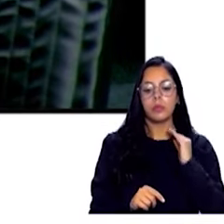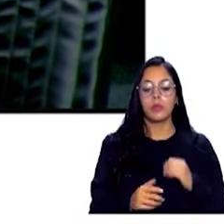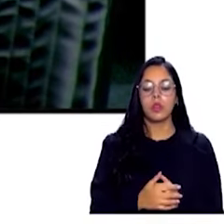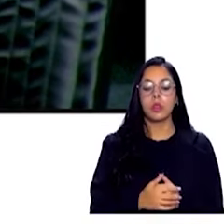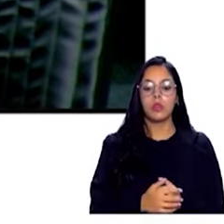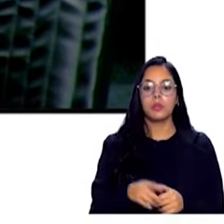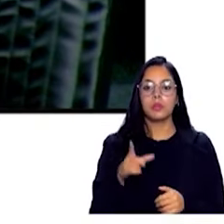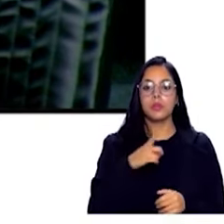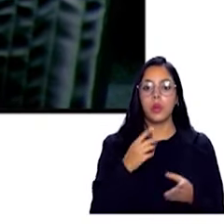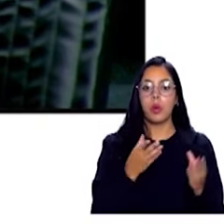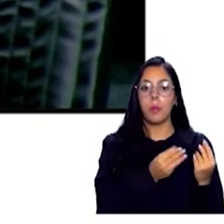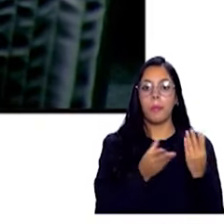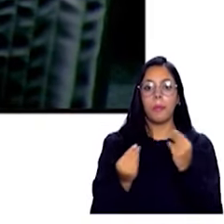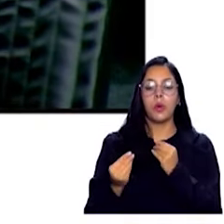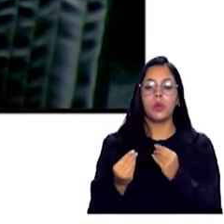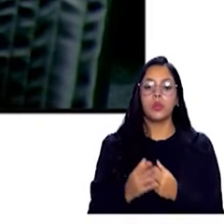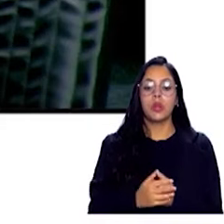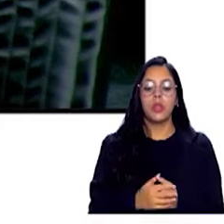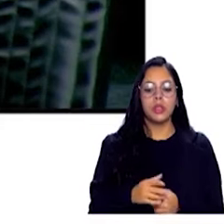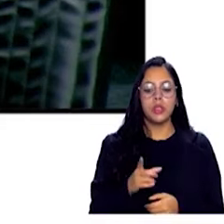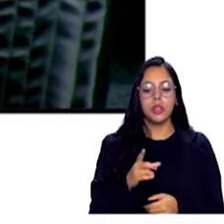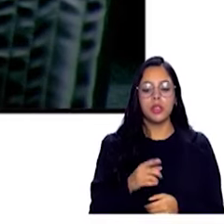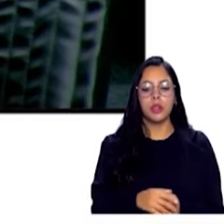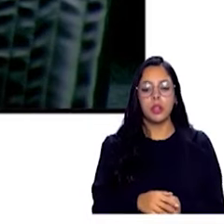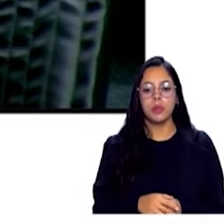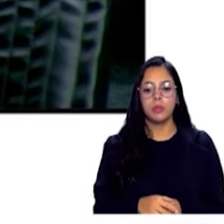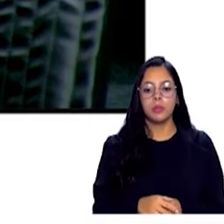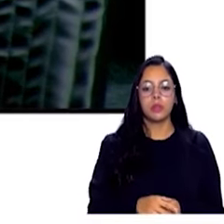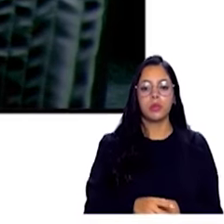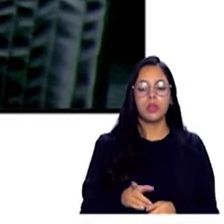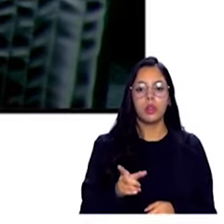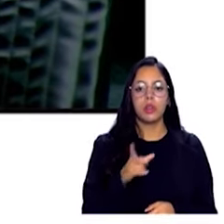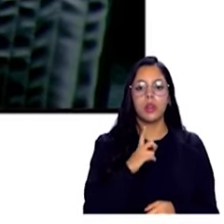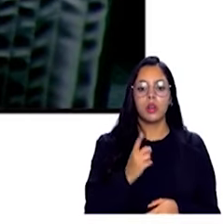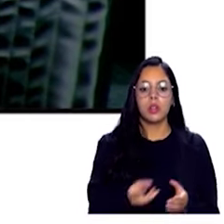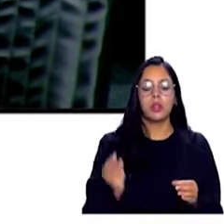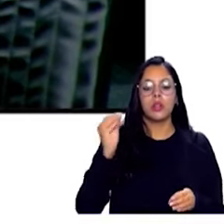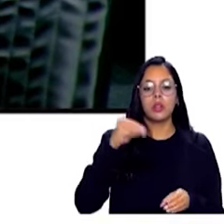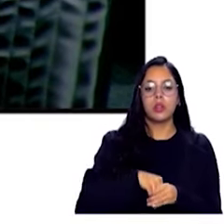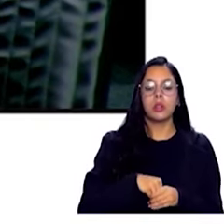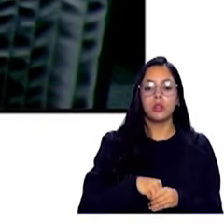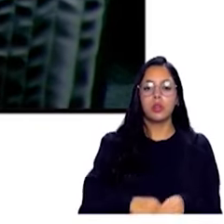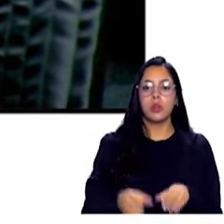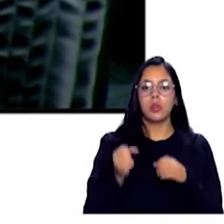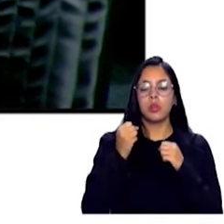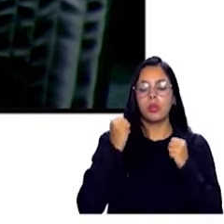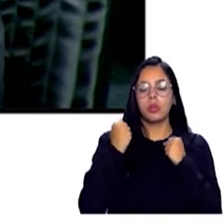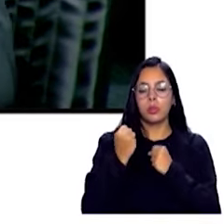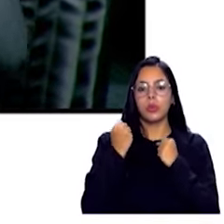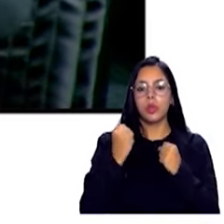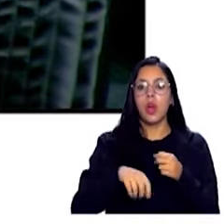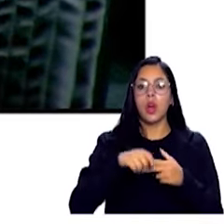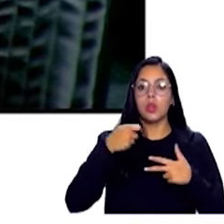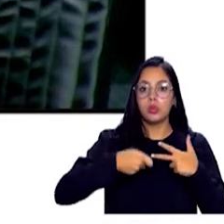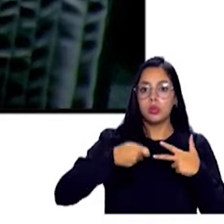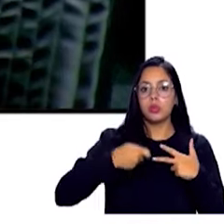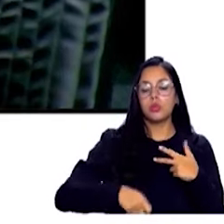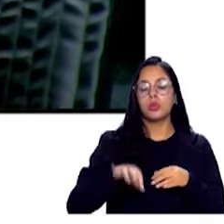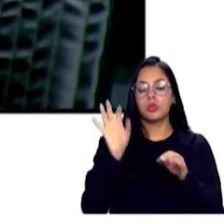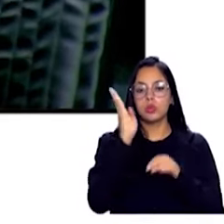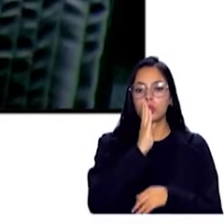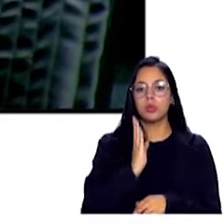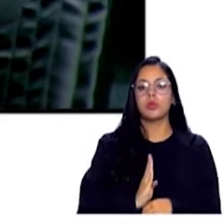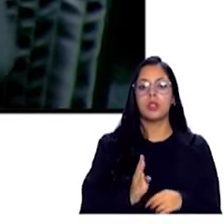de litigância interno e externo dentro do modelo jurídico brasileiro então não adianta nós olharmos